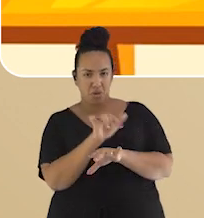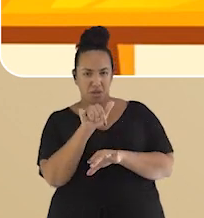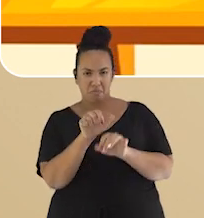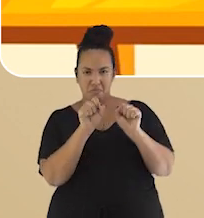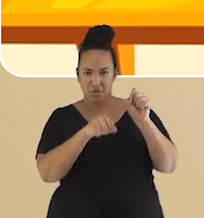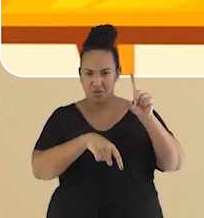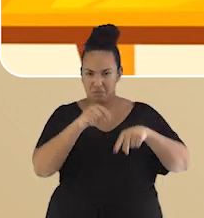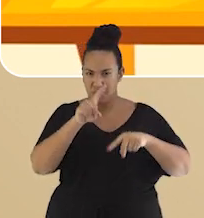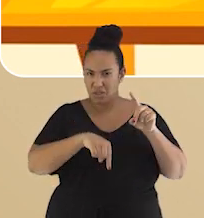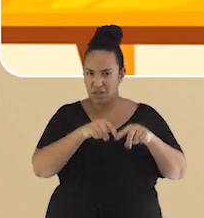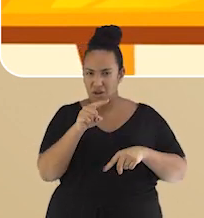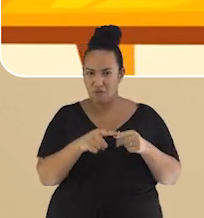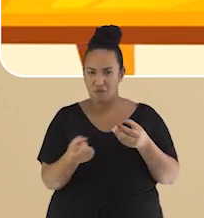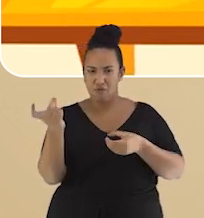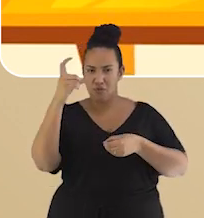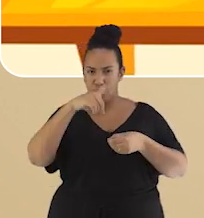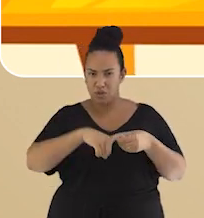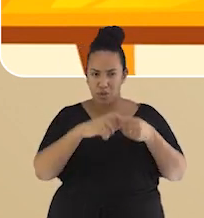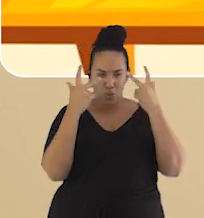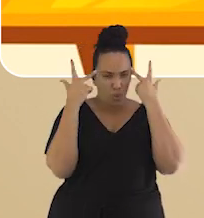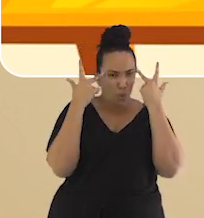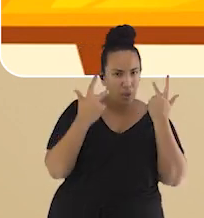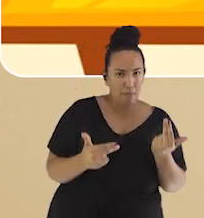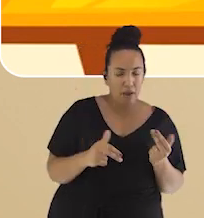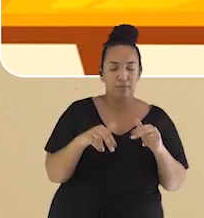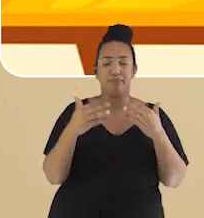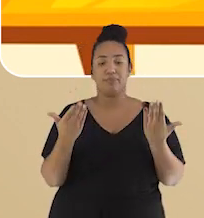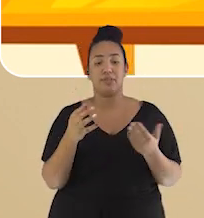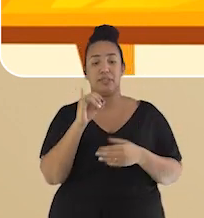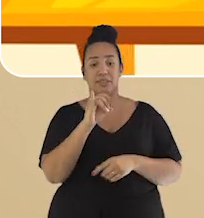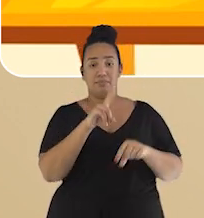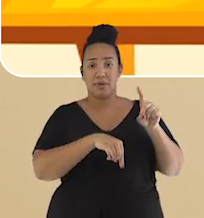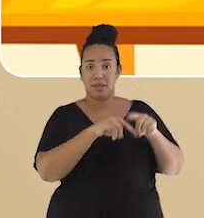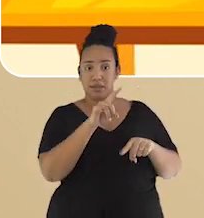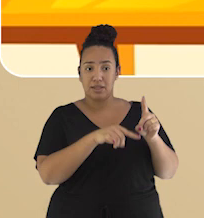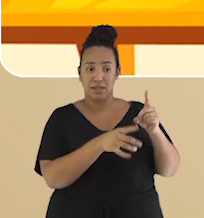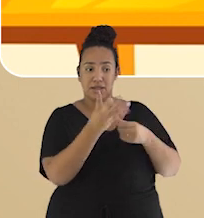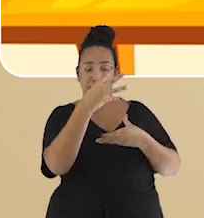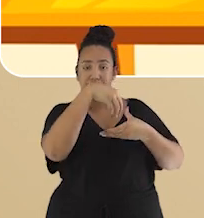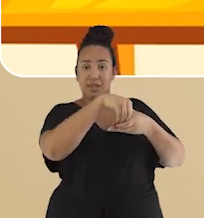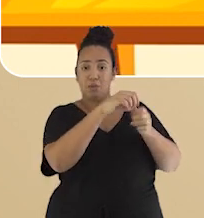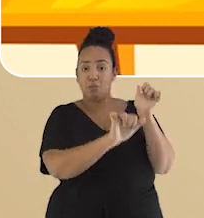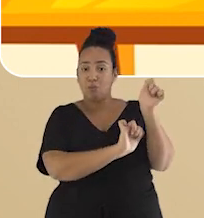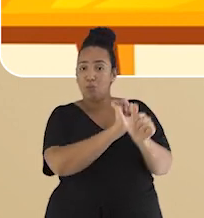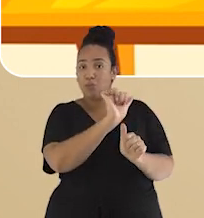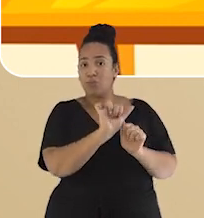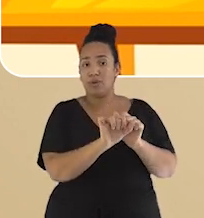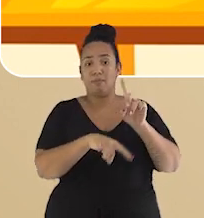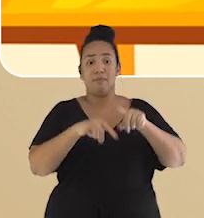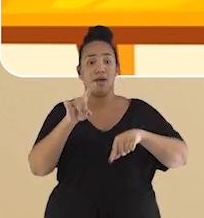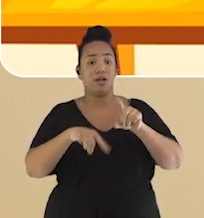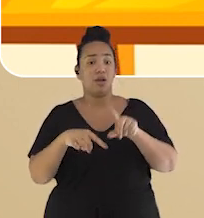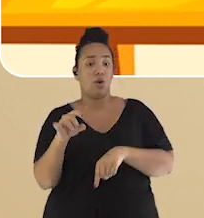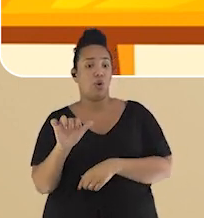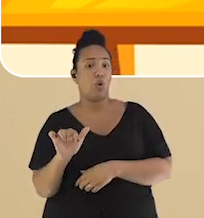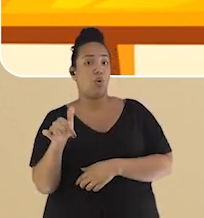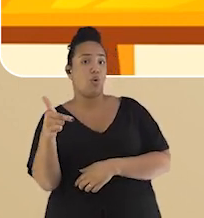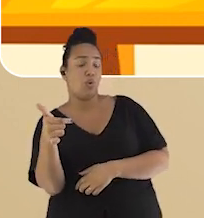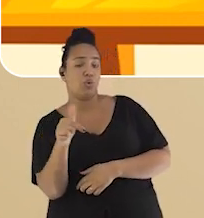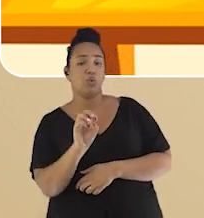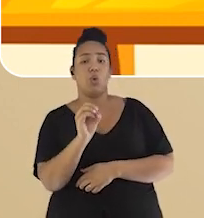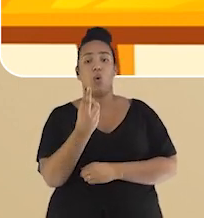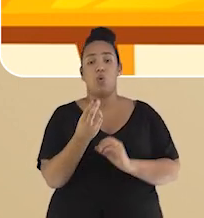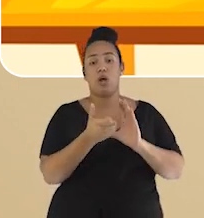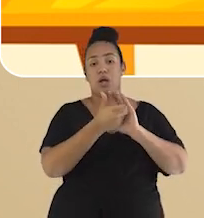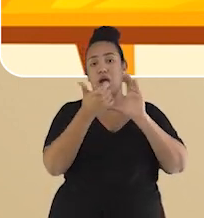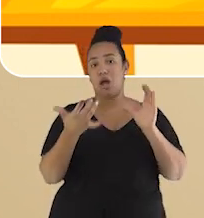os ingredientes iniciais novamente? Quando a constituição de uma matéria muda, transformando-se em outro material com características